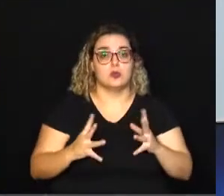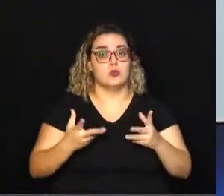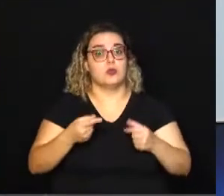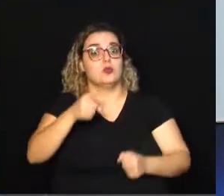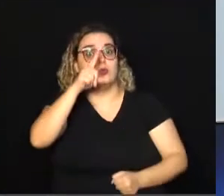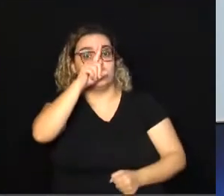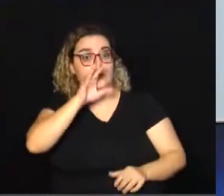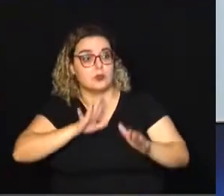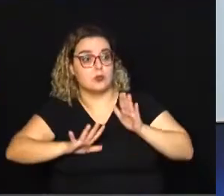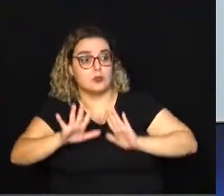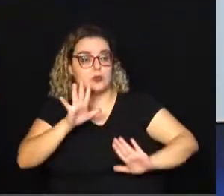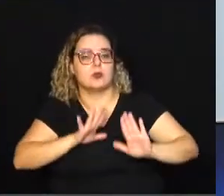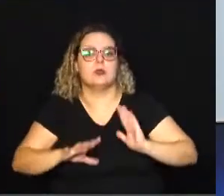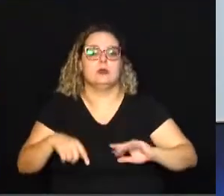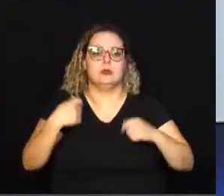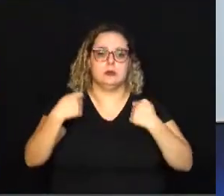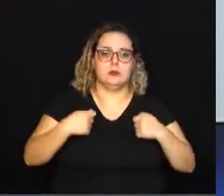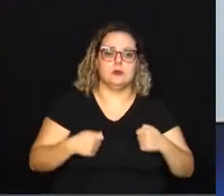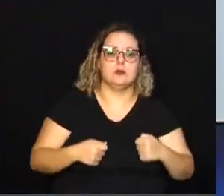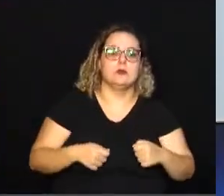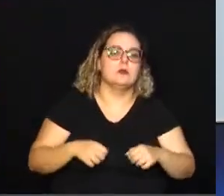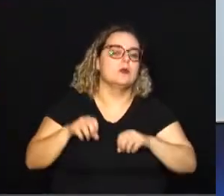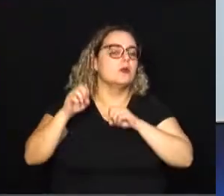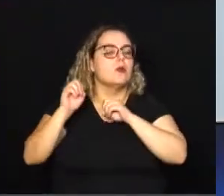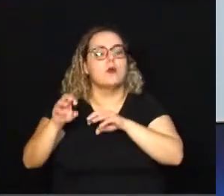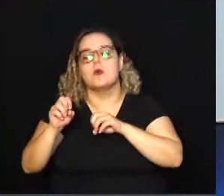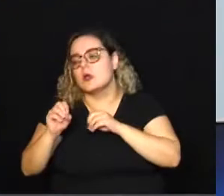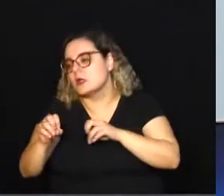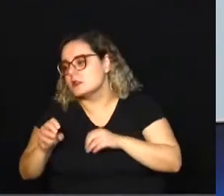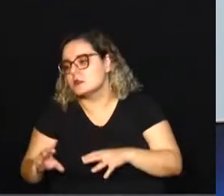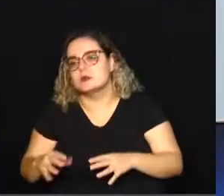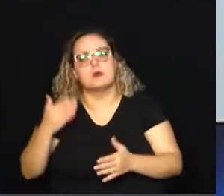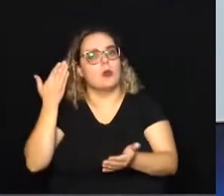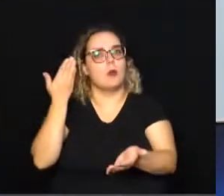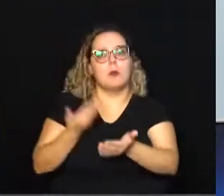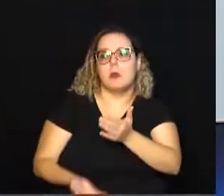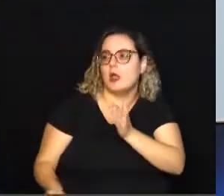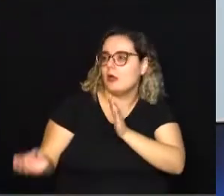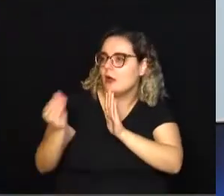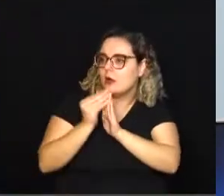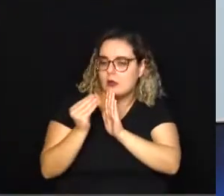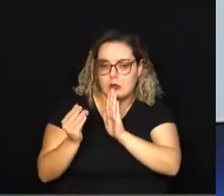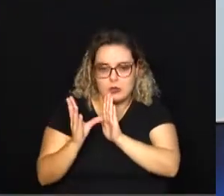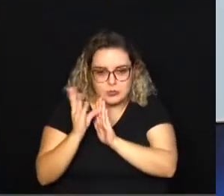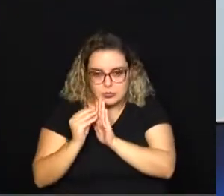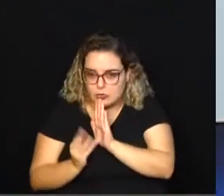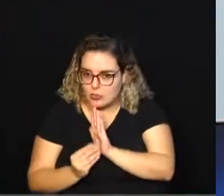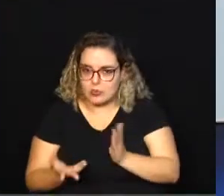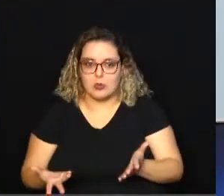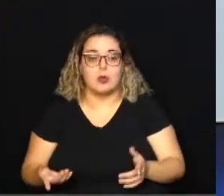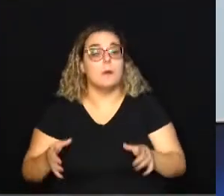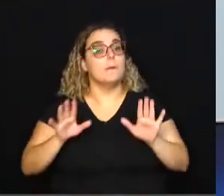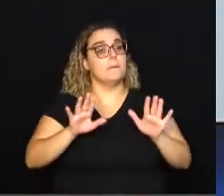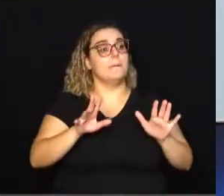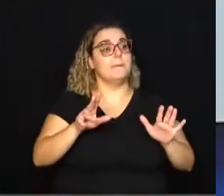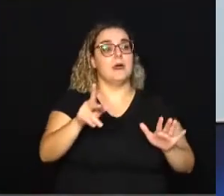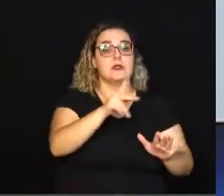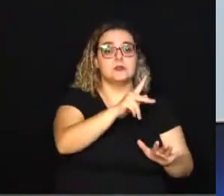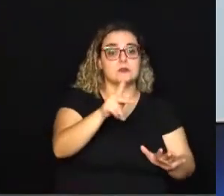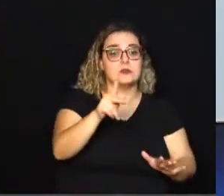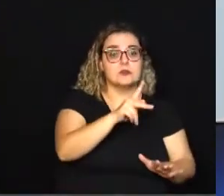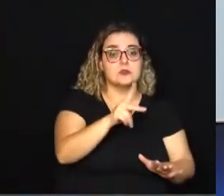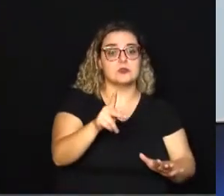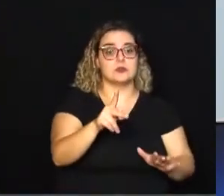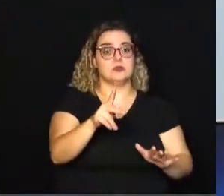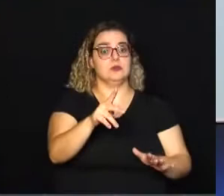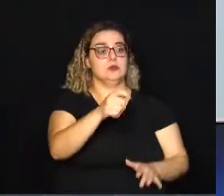relação, lógico, ao ensino dos alunos, perda de conteúdo, mas à saúde de funcionários, de professores, de pais, familiares